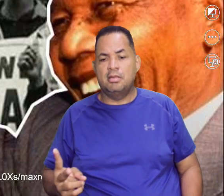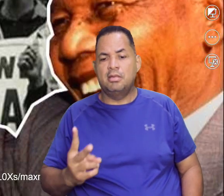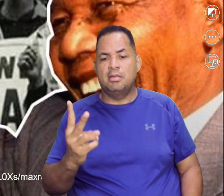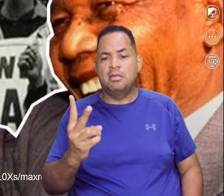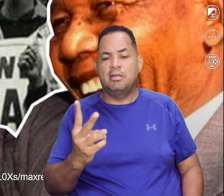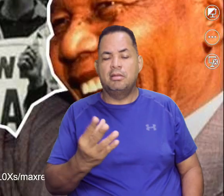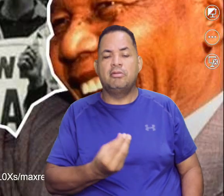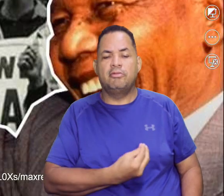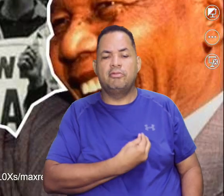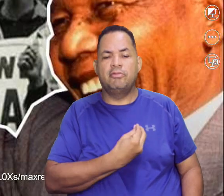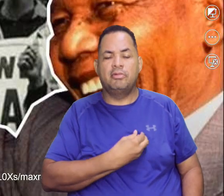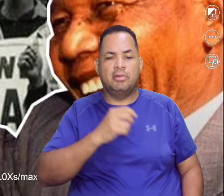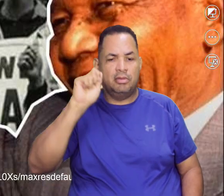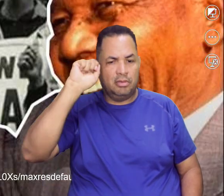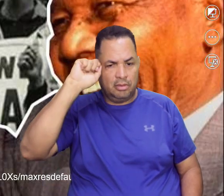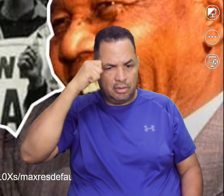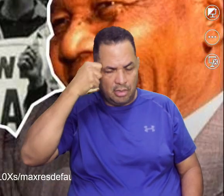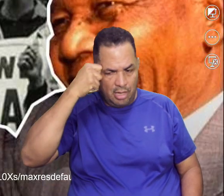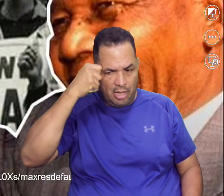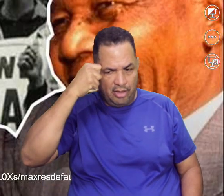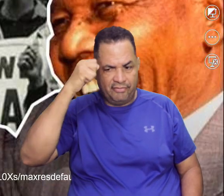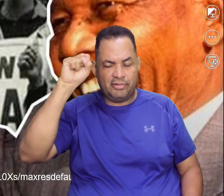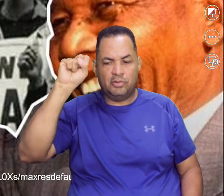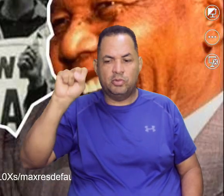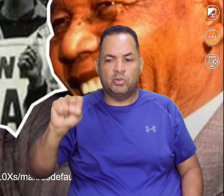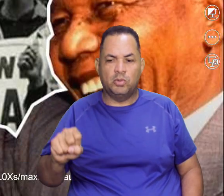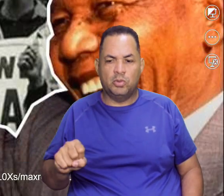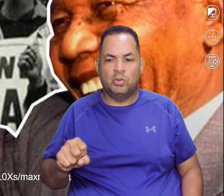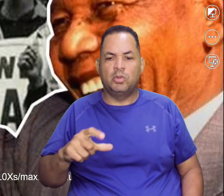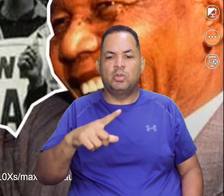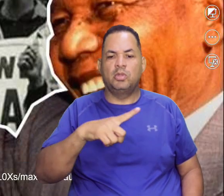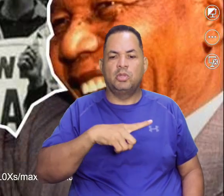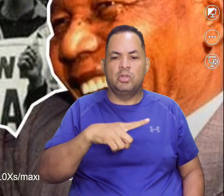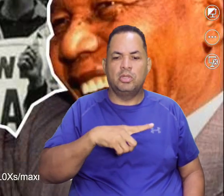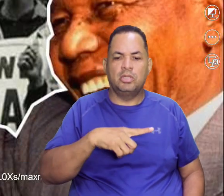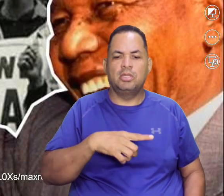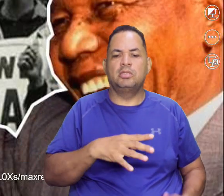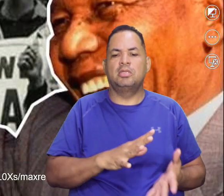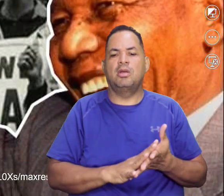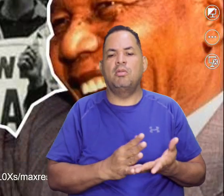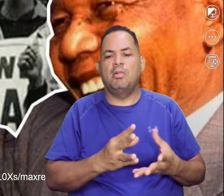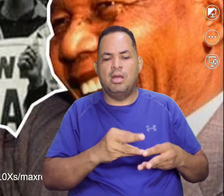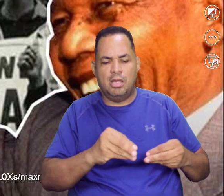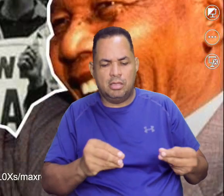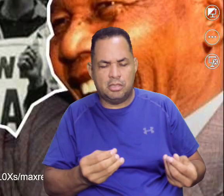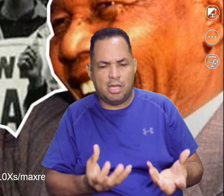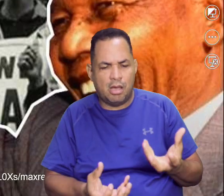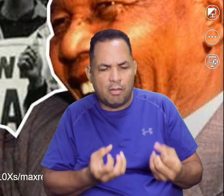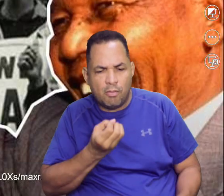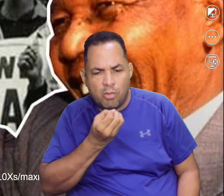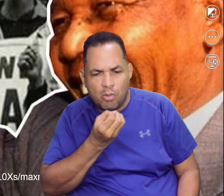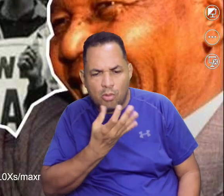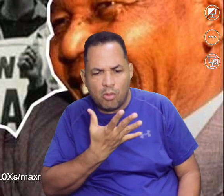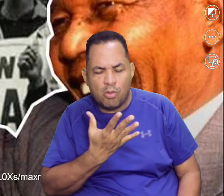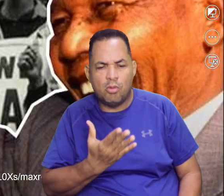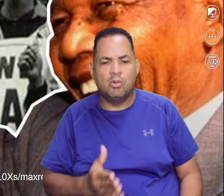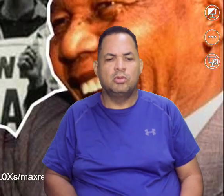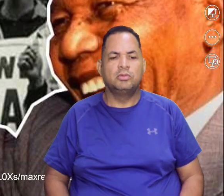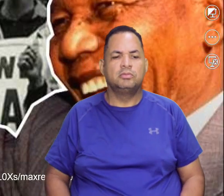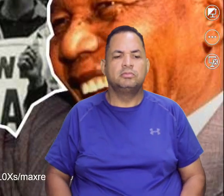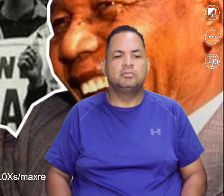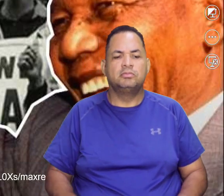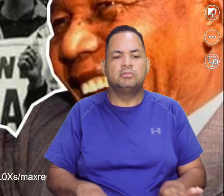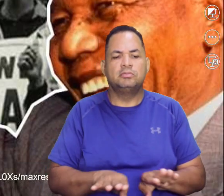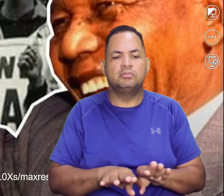morar na África do Sul, porque lá você vai ter um território fértil, lá você vai ter riquezas, e pelo fato